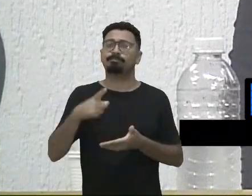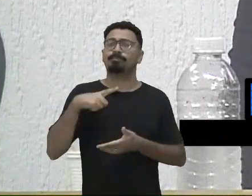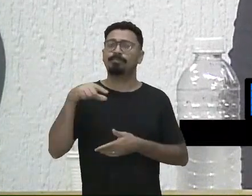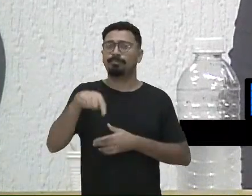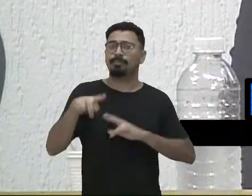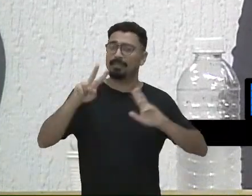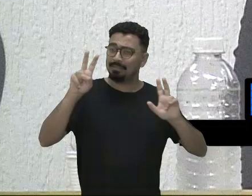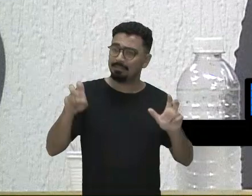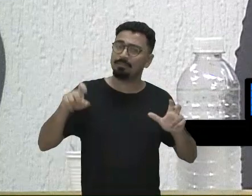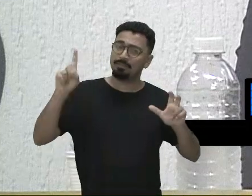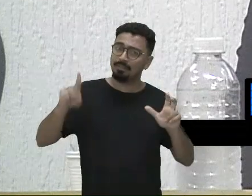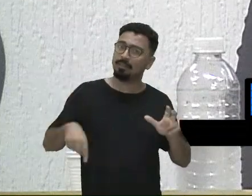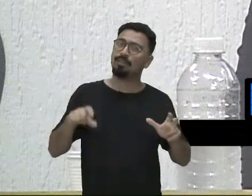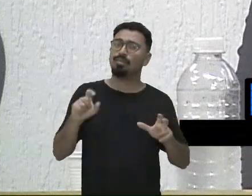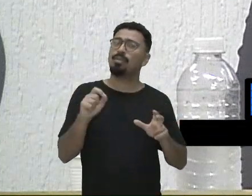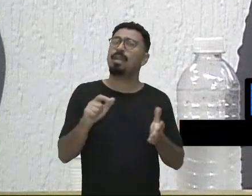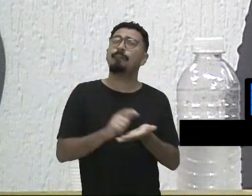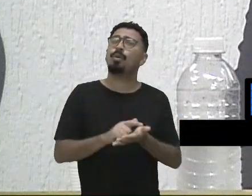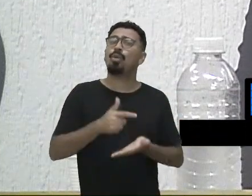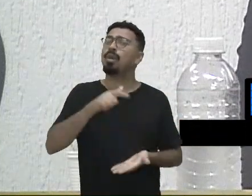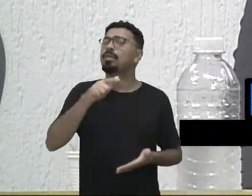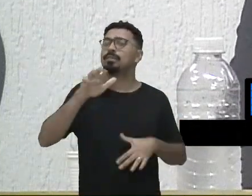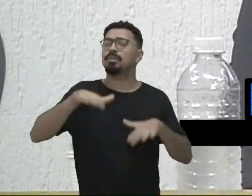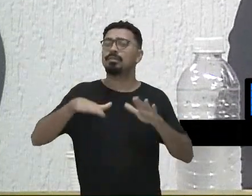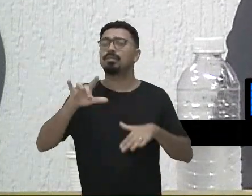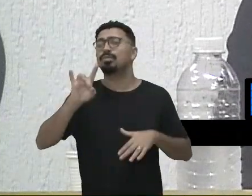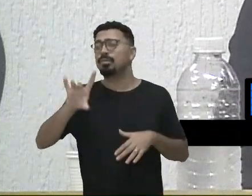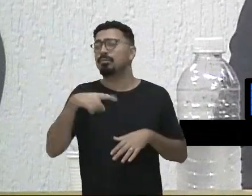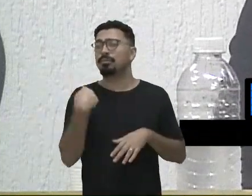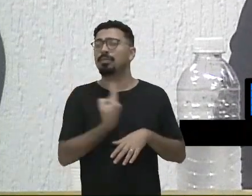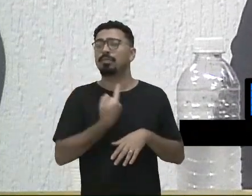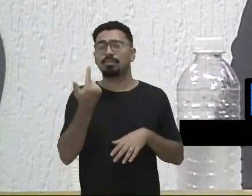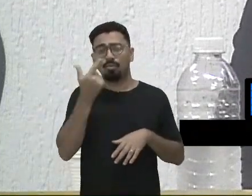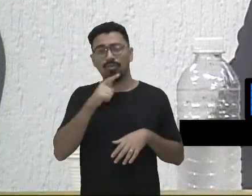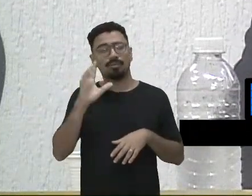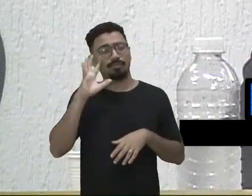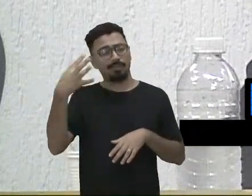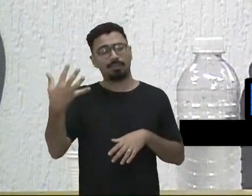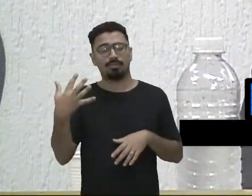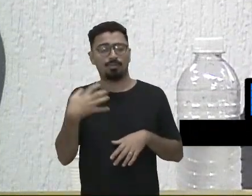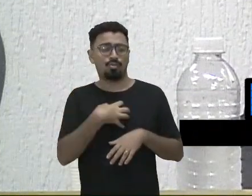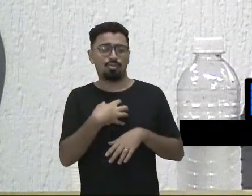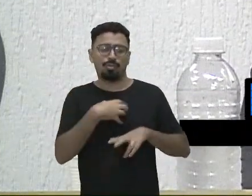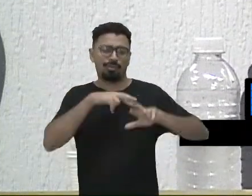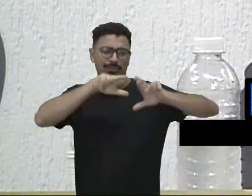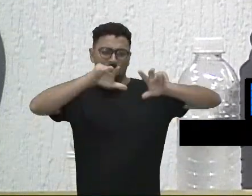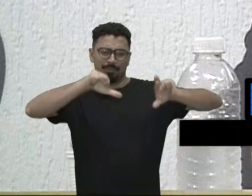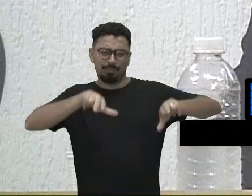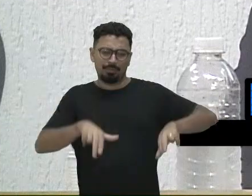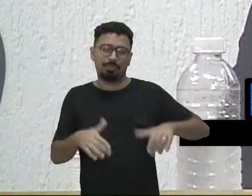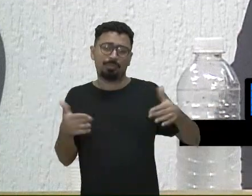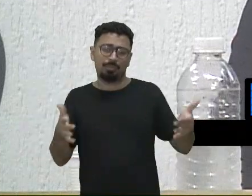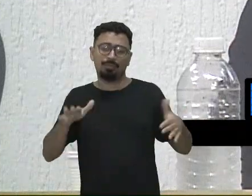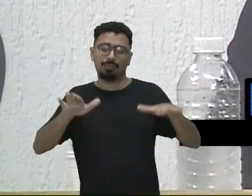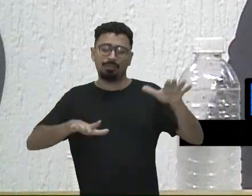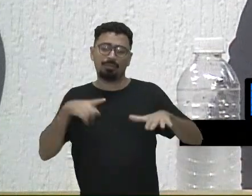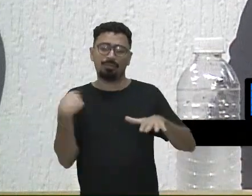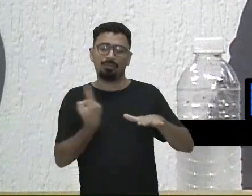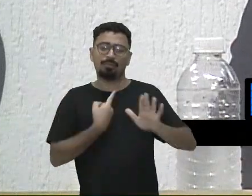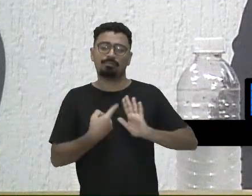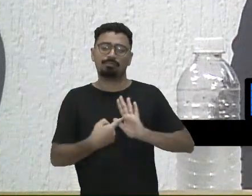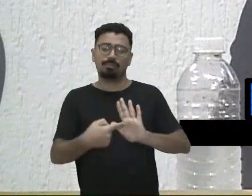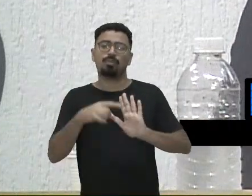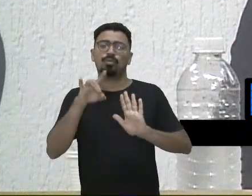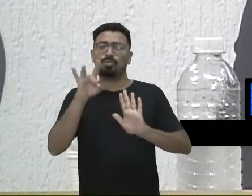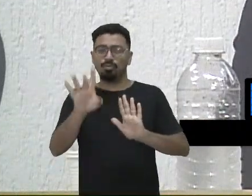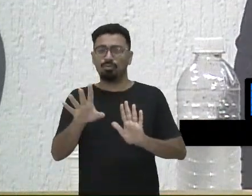questões meramente burocráticas que dá para a gente resolver de diversas formas, a gente só expressa